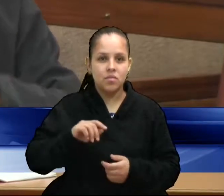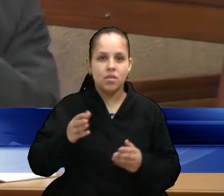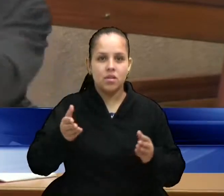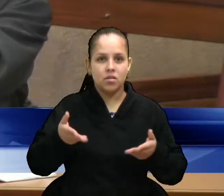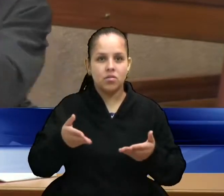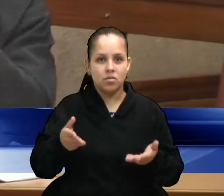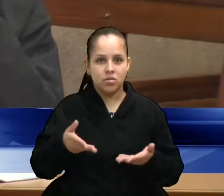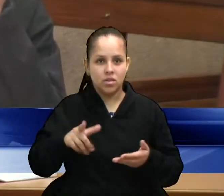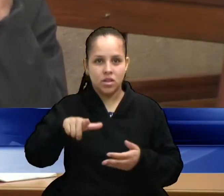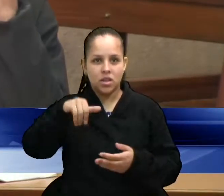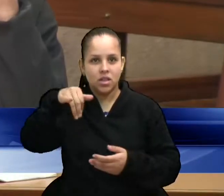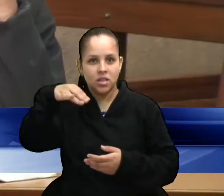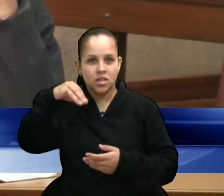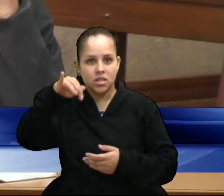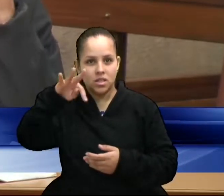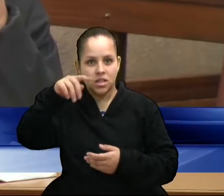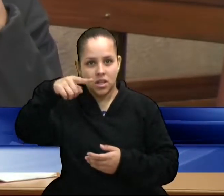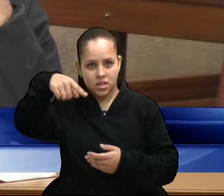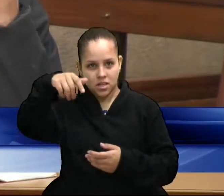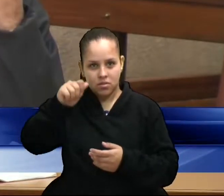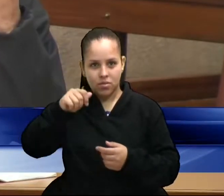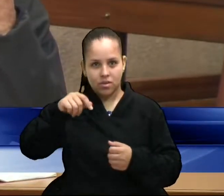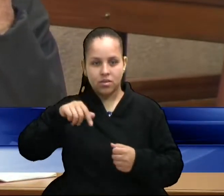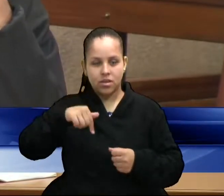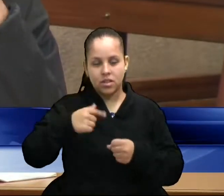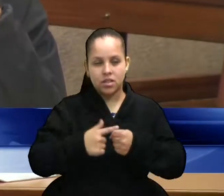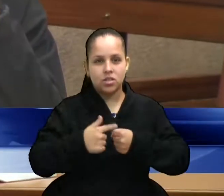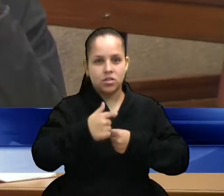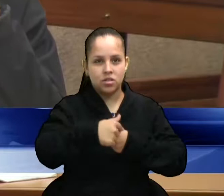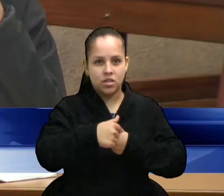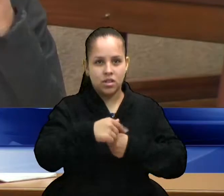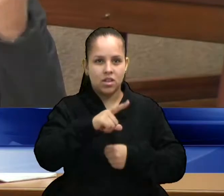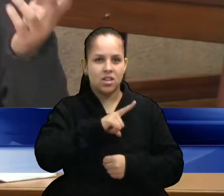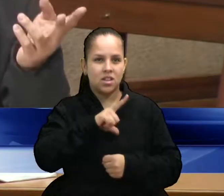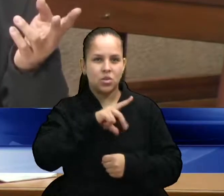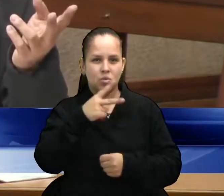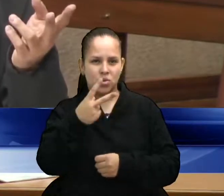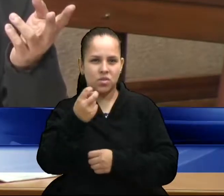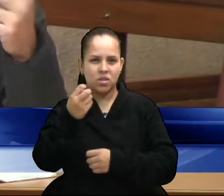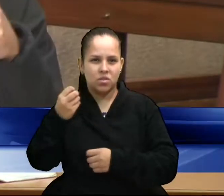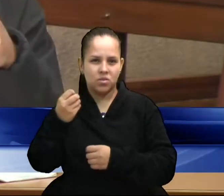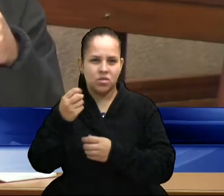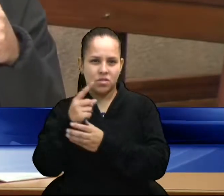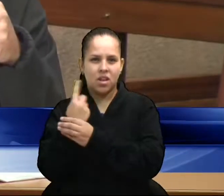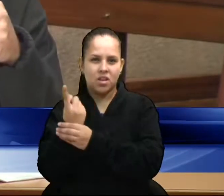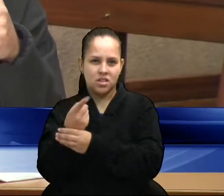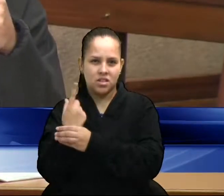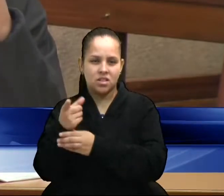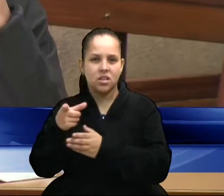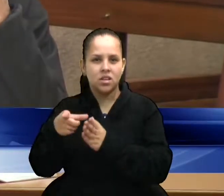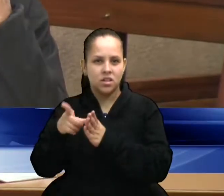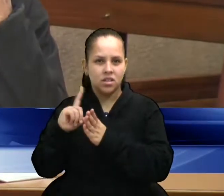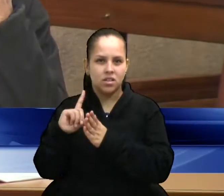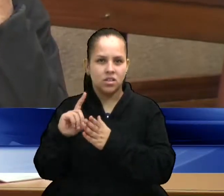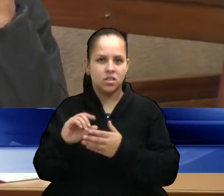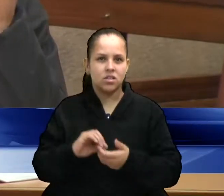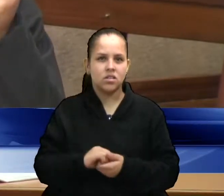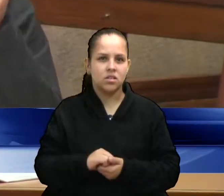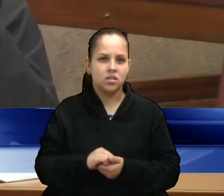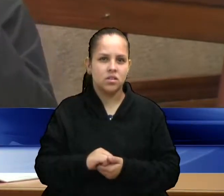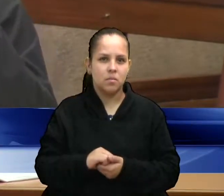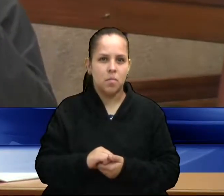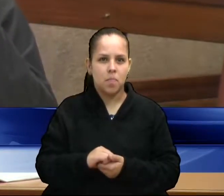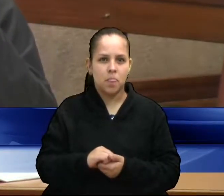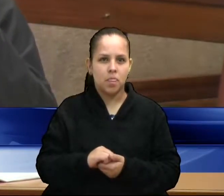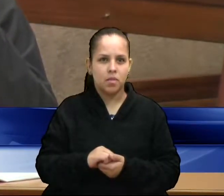à licitação, o município tem historicamente mais de 200 táxis, tinha antes da licitação, e o município